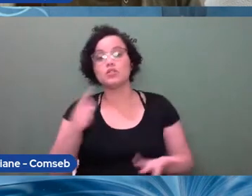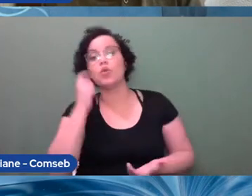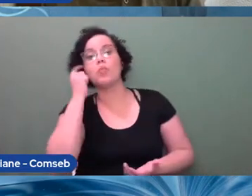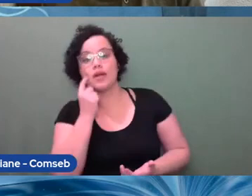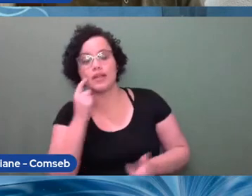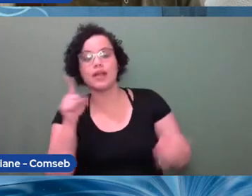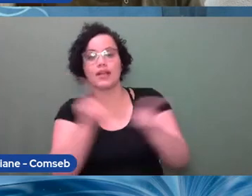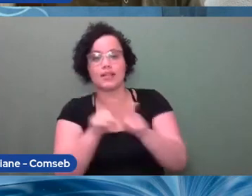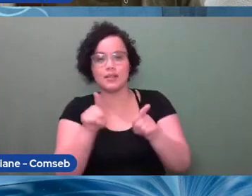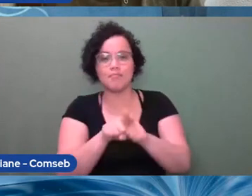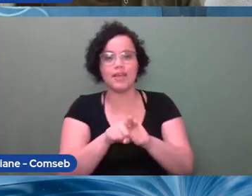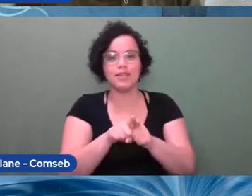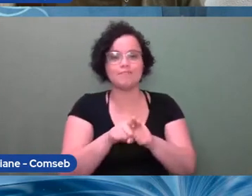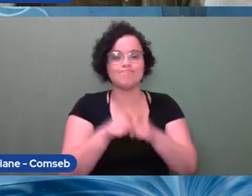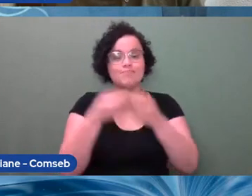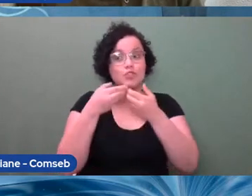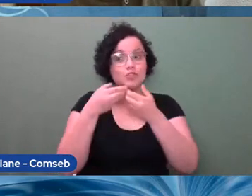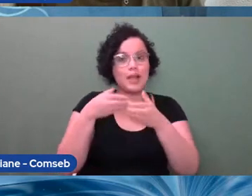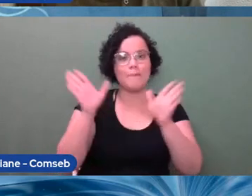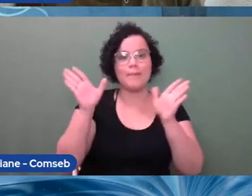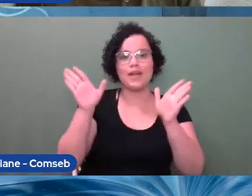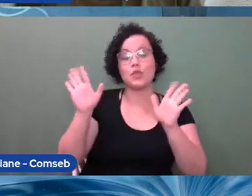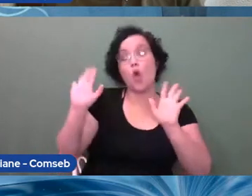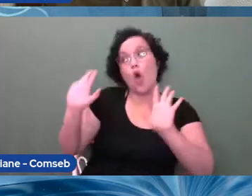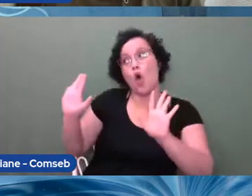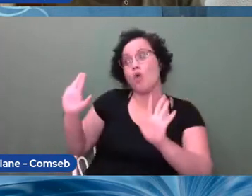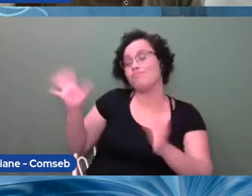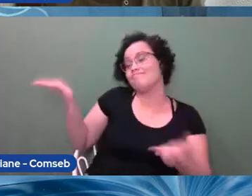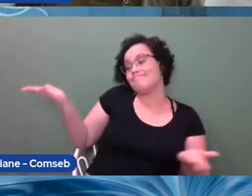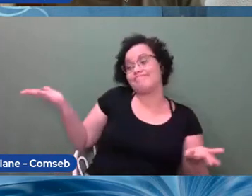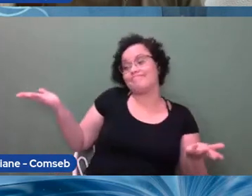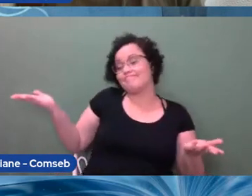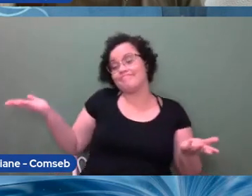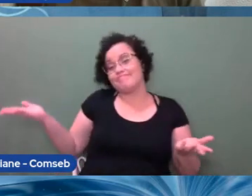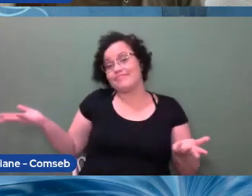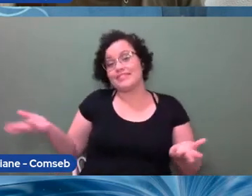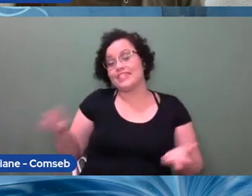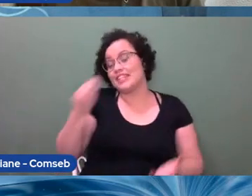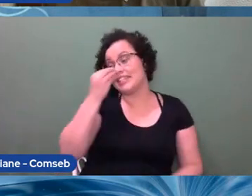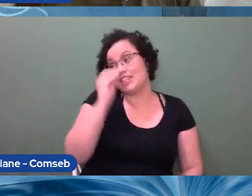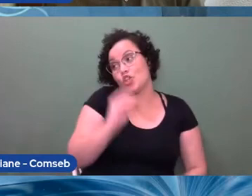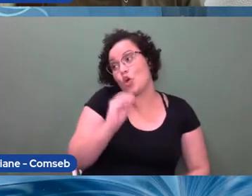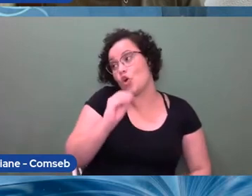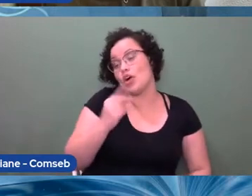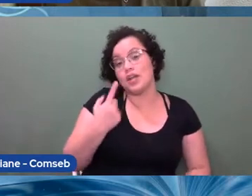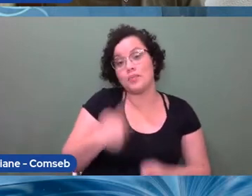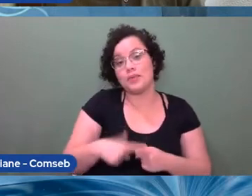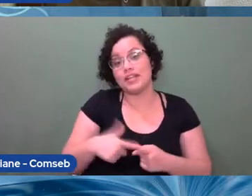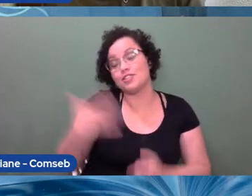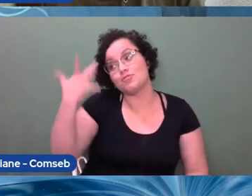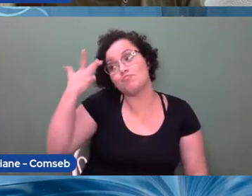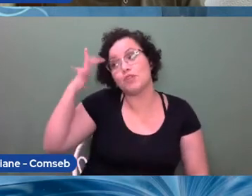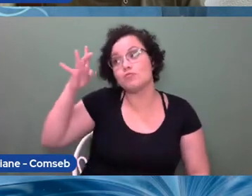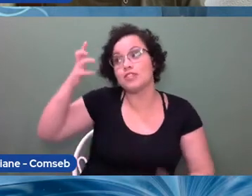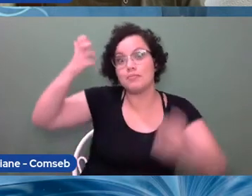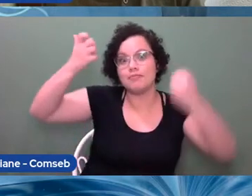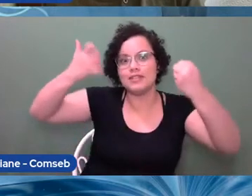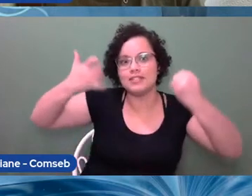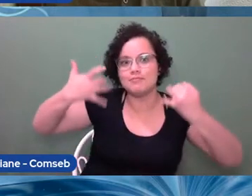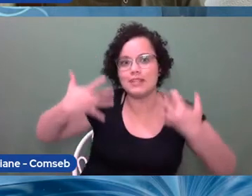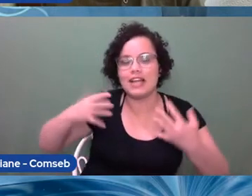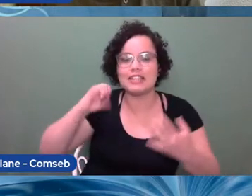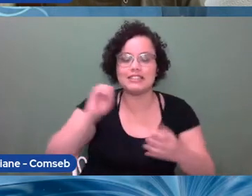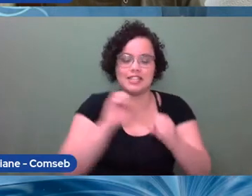também deixou em aberto, dizendo, olha, a gente ignora se isso é fruto de uma mesma modificação do fluido